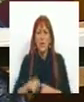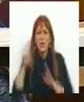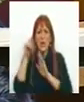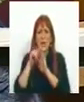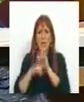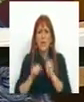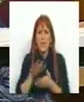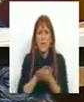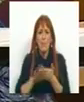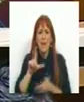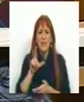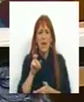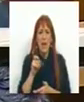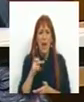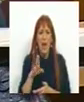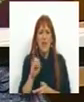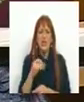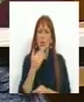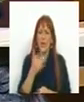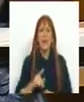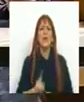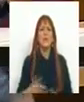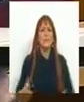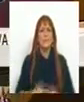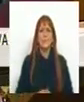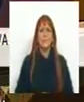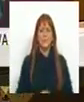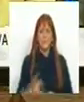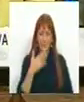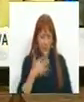Estatuto da Base das Lajes. Muito obrigado. Muito obrigada, Sr. Deputado.